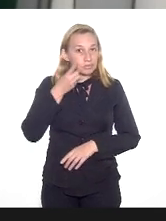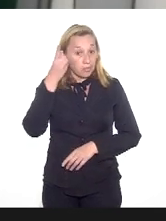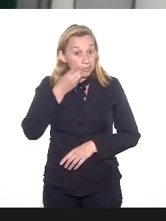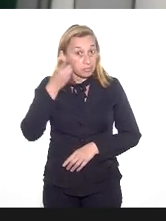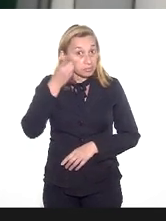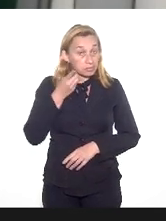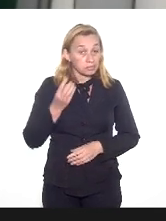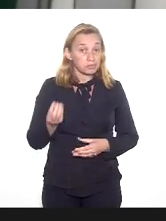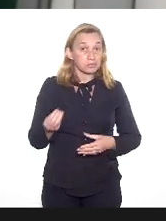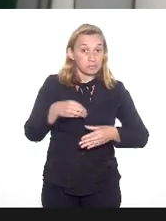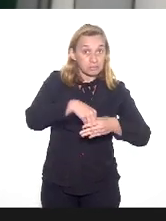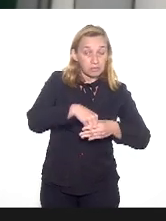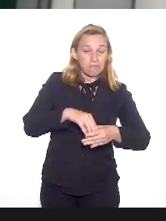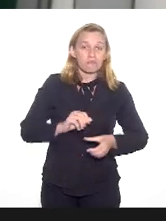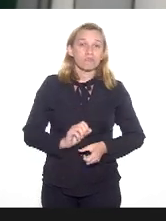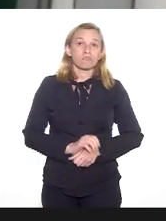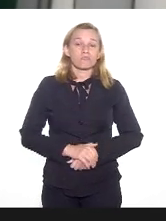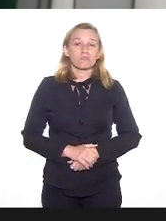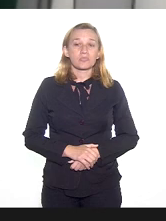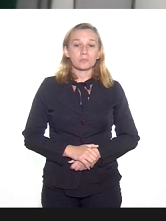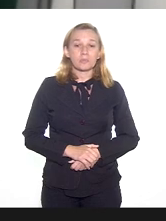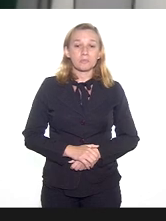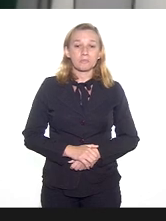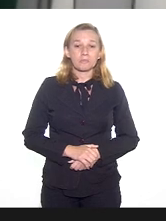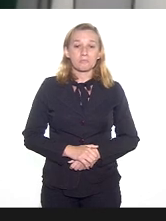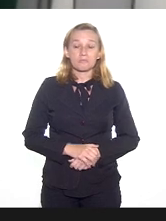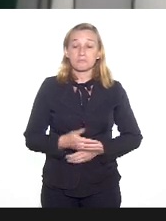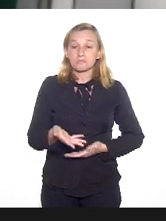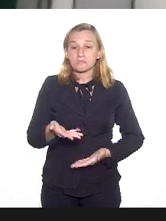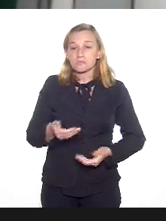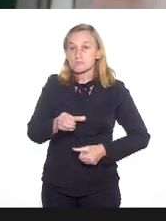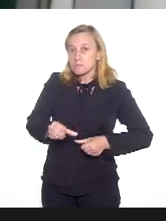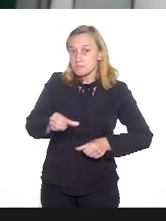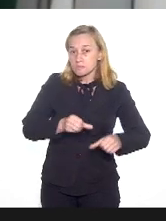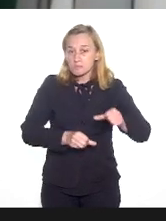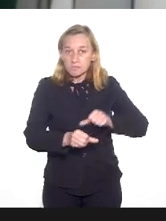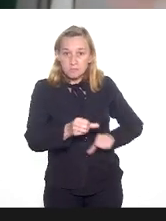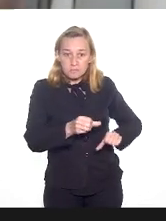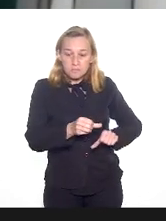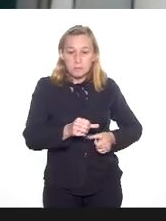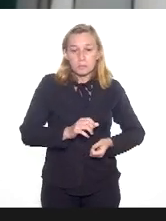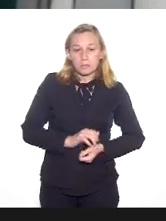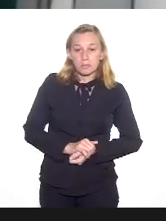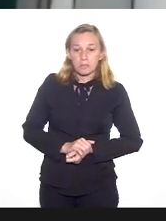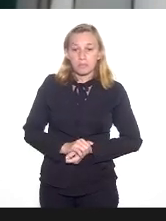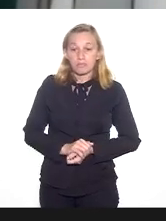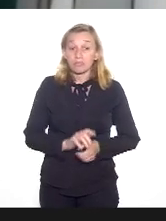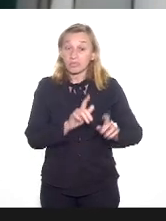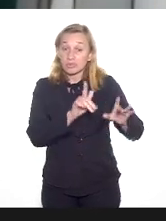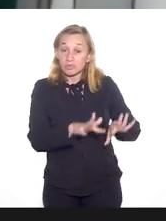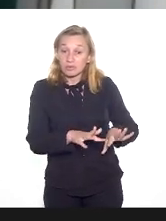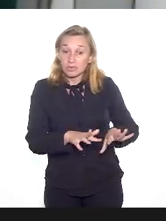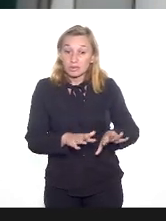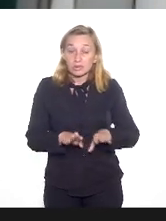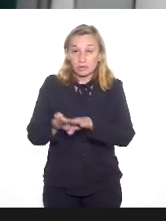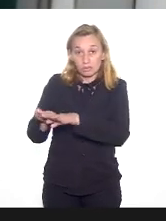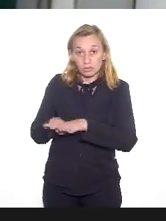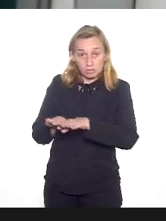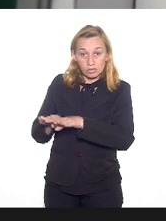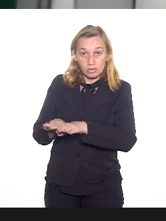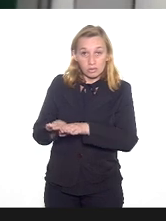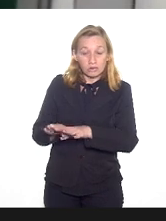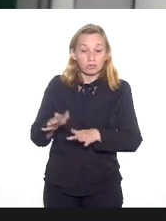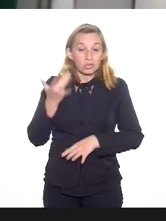que a integram, pelas trocas, na confluência e na diferença. Acho que a